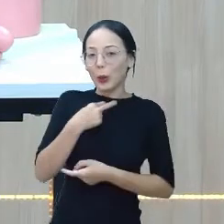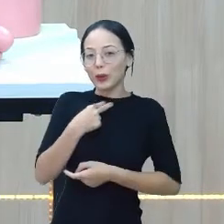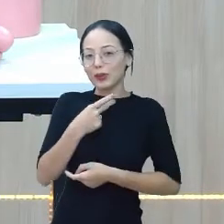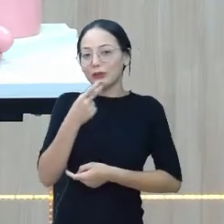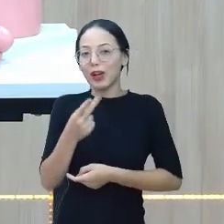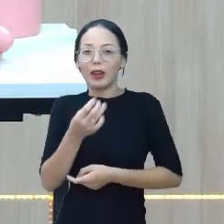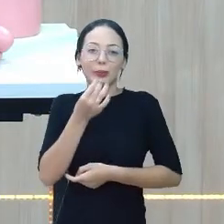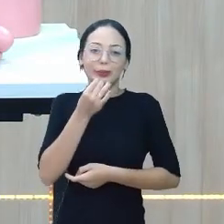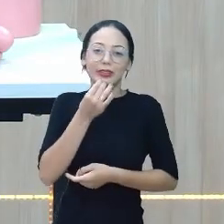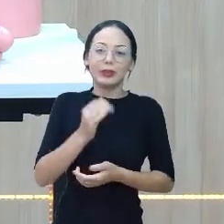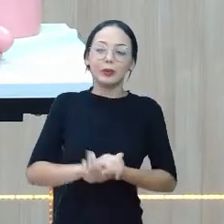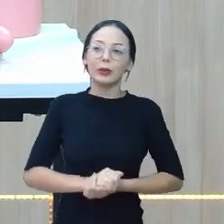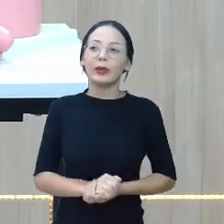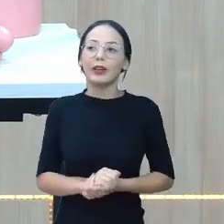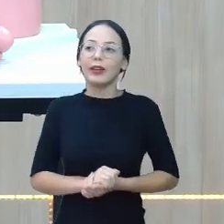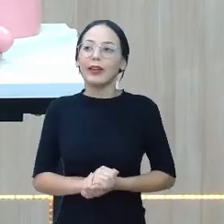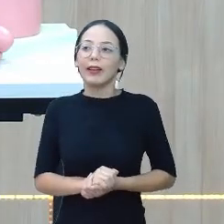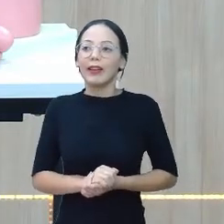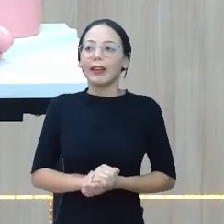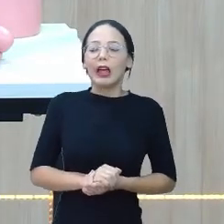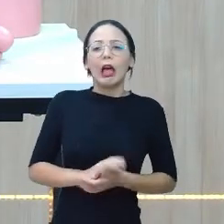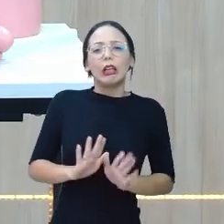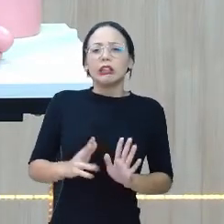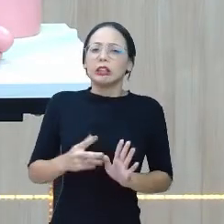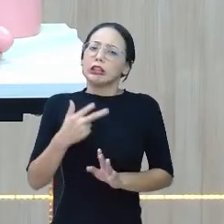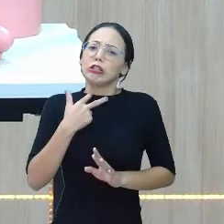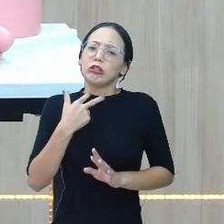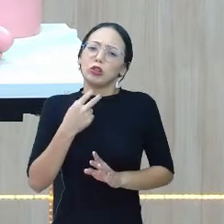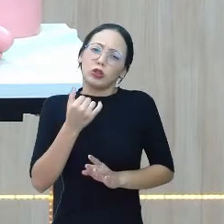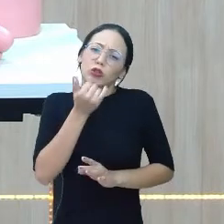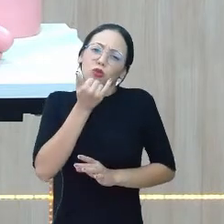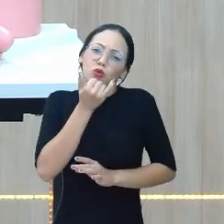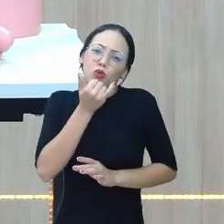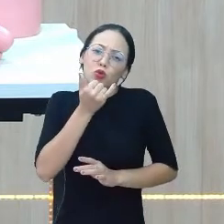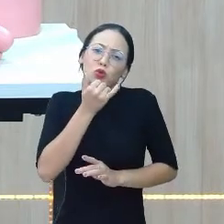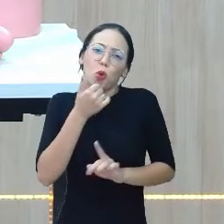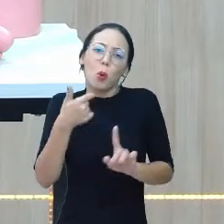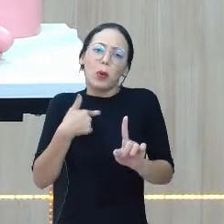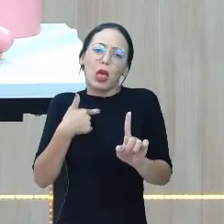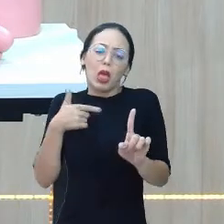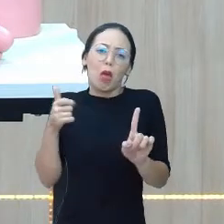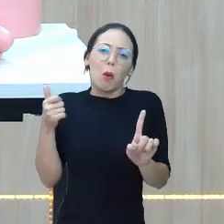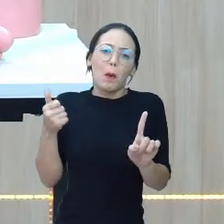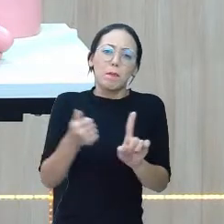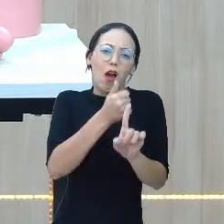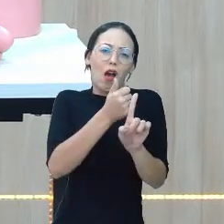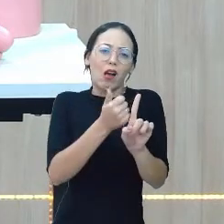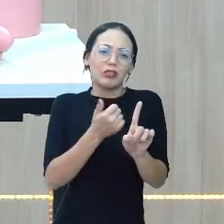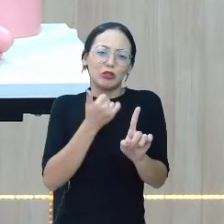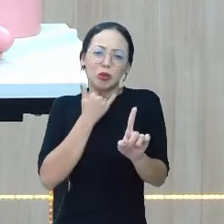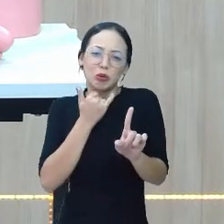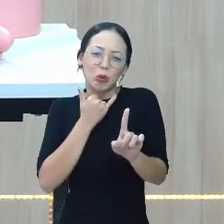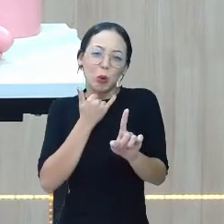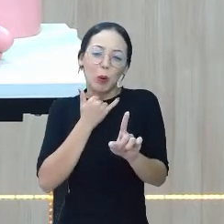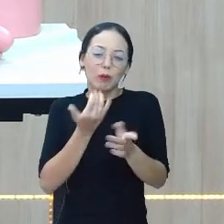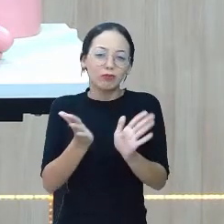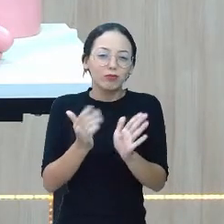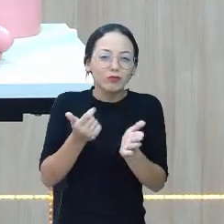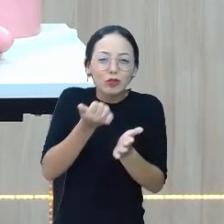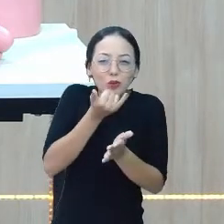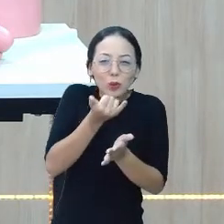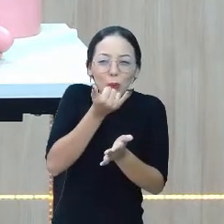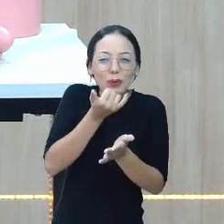dizer, ei, eu bati sem querer, professora, eu botei o pé aqui para fulano quando ele passou sem querer. Aí a gente vai começar a